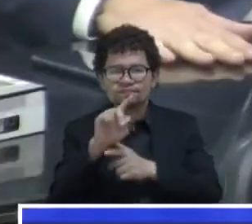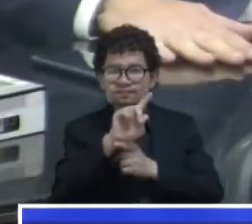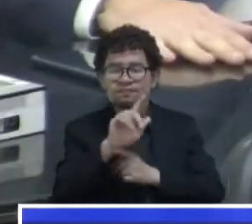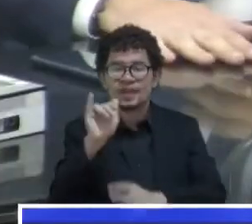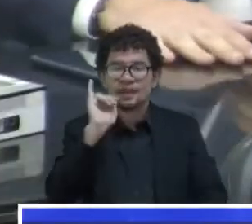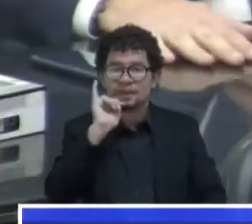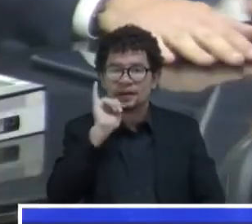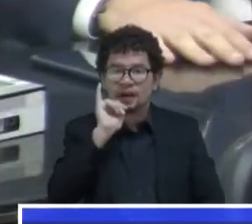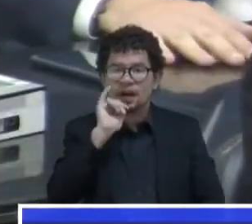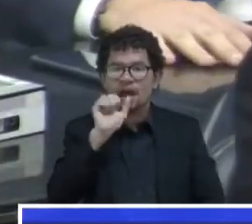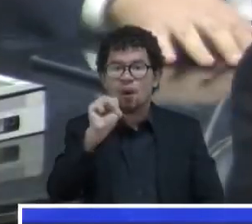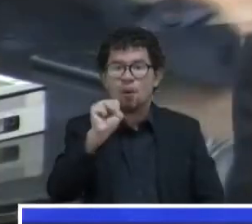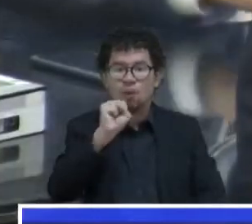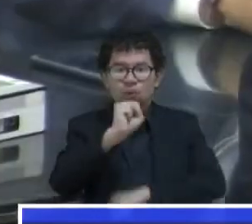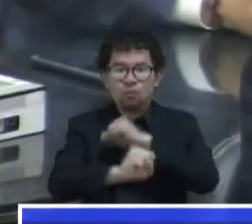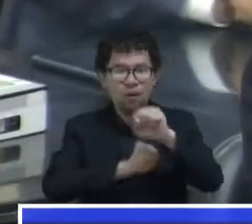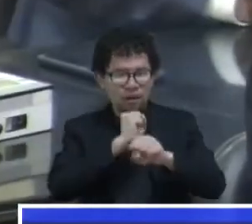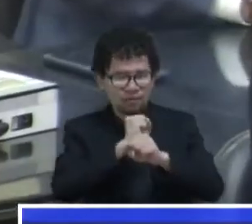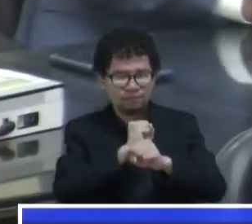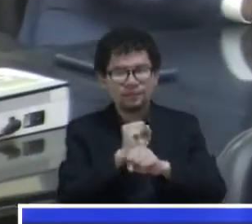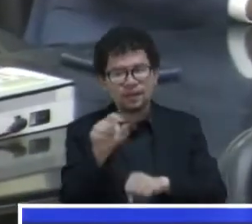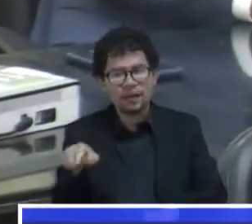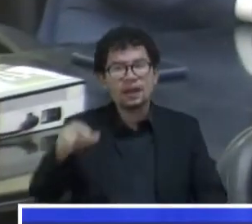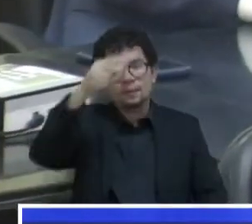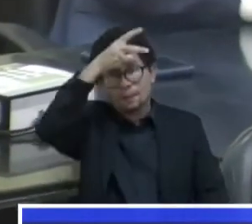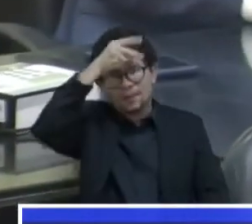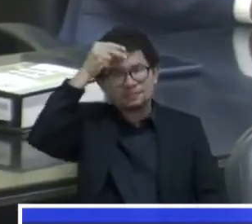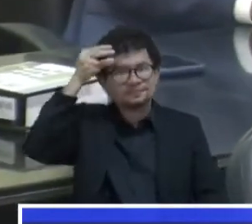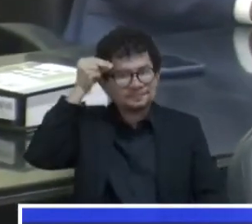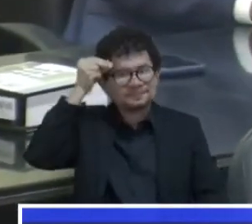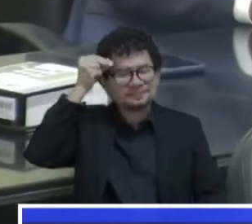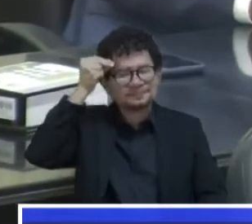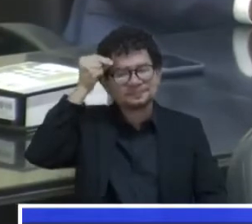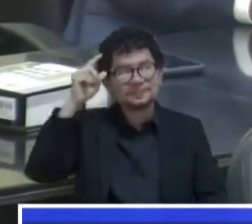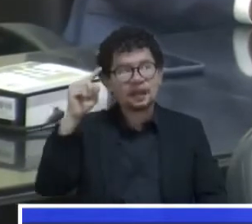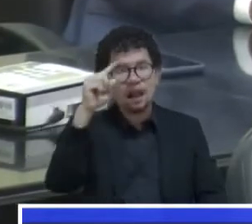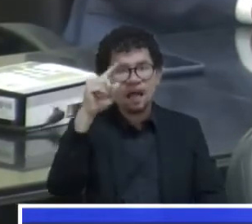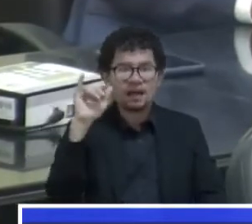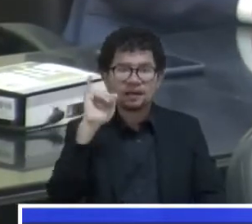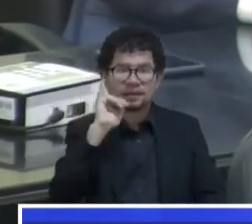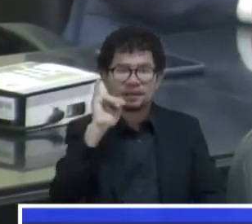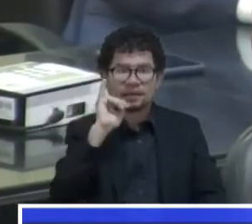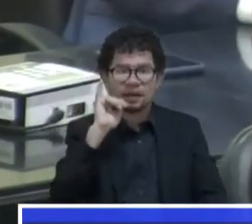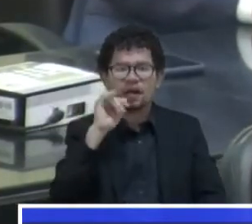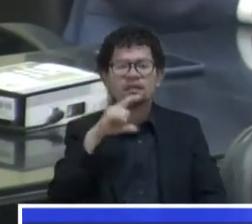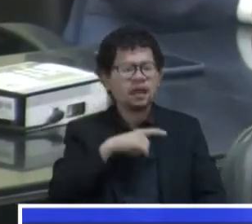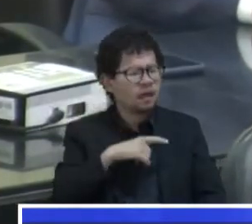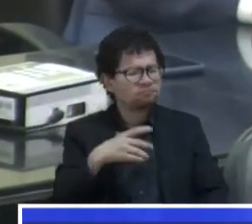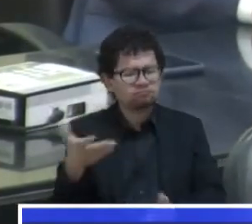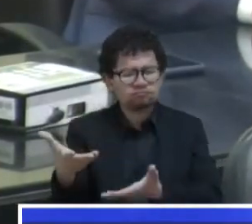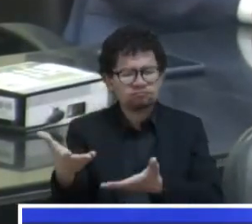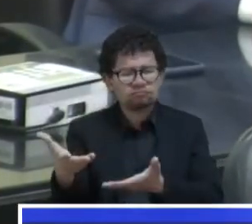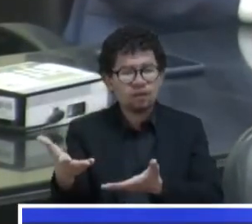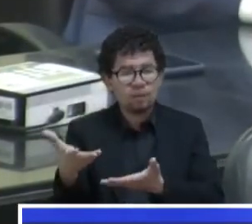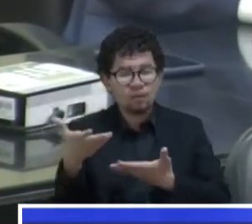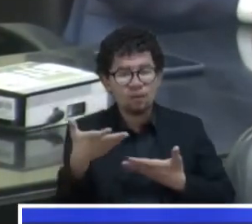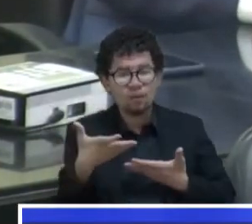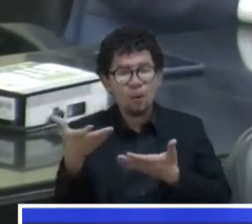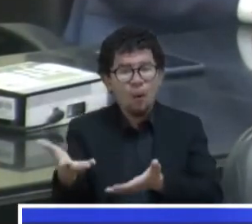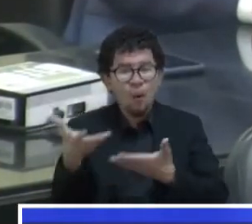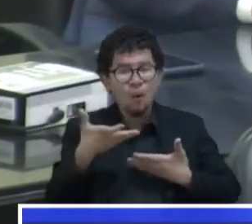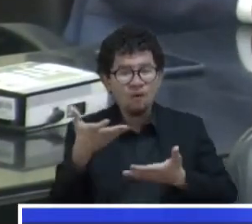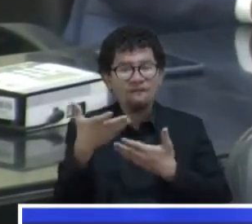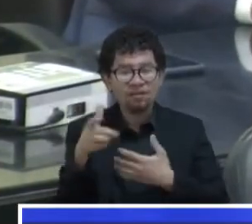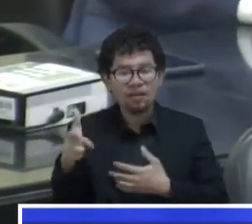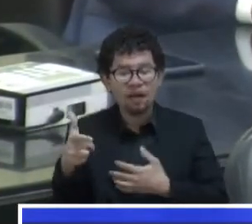8 anos, e ele prefeito. E lá ele fazia, foi feito vários convites, ele nunca